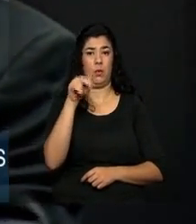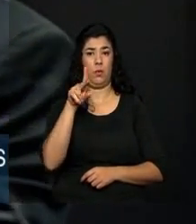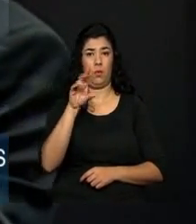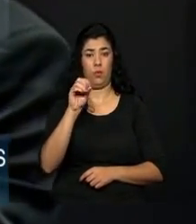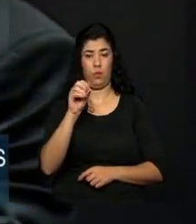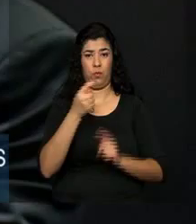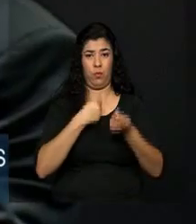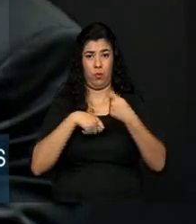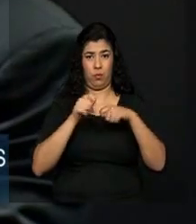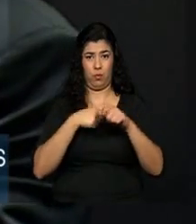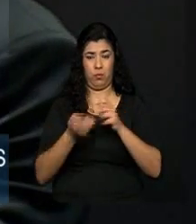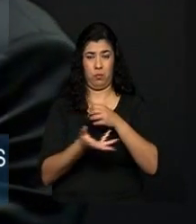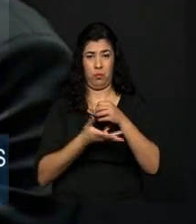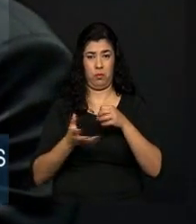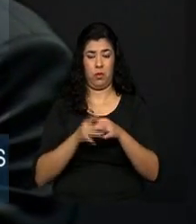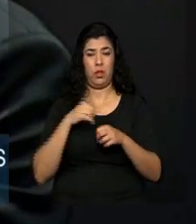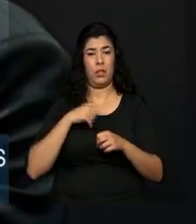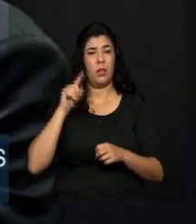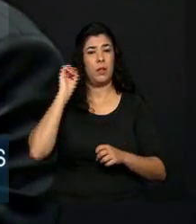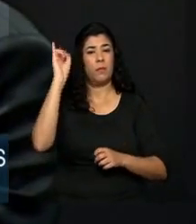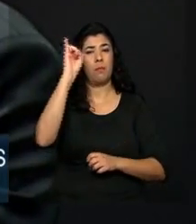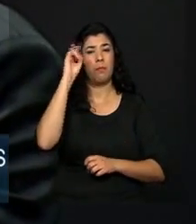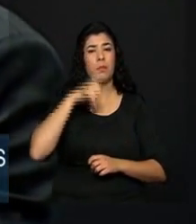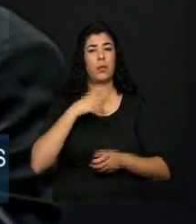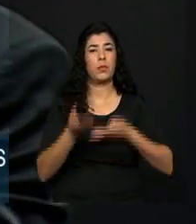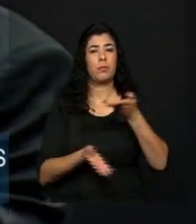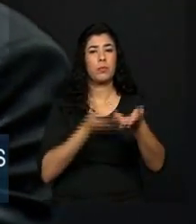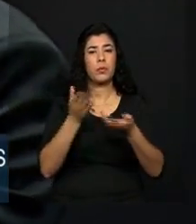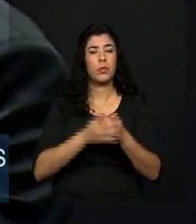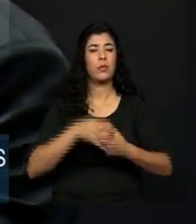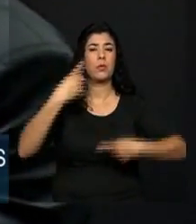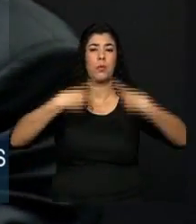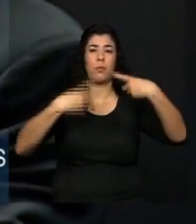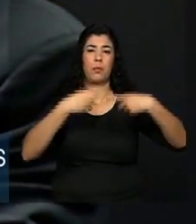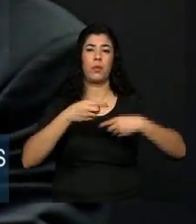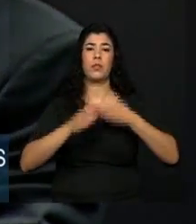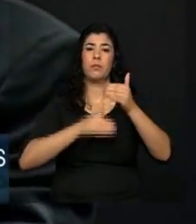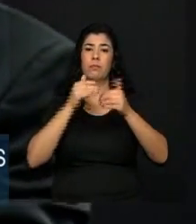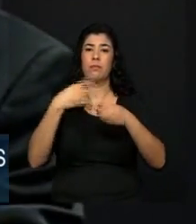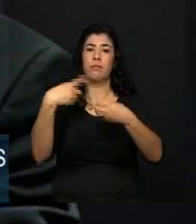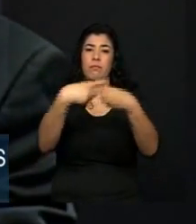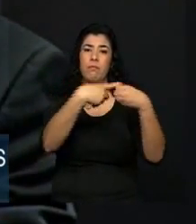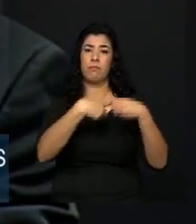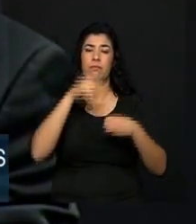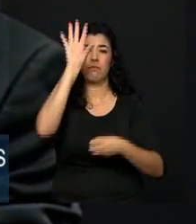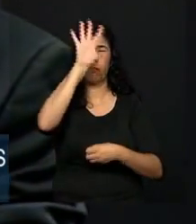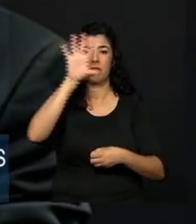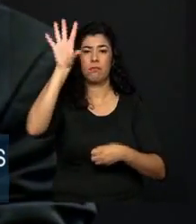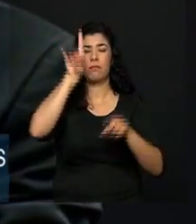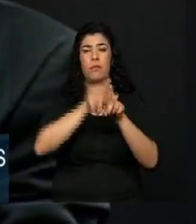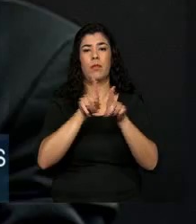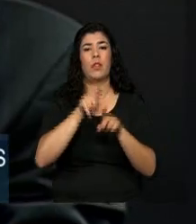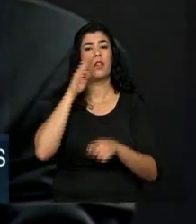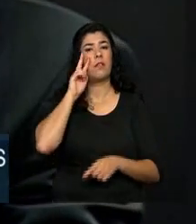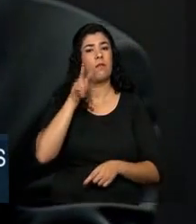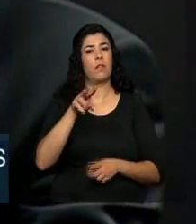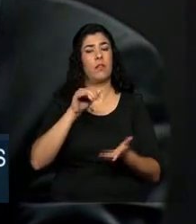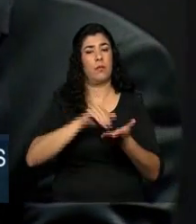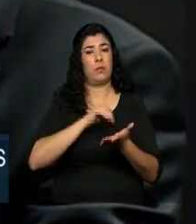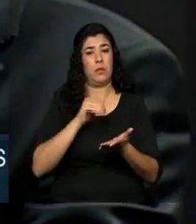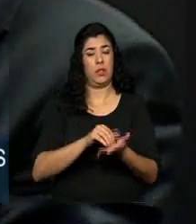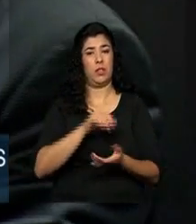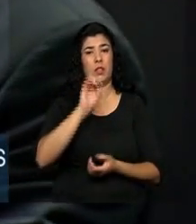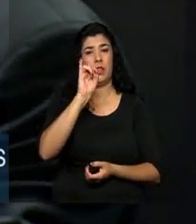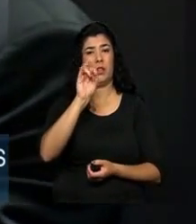importante para a consecução da política de desenvolvimento regional que é que tem aqui o secretário Irani que é o